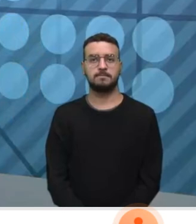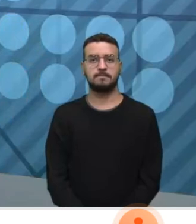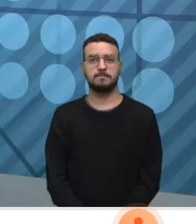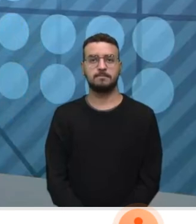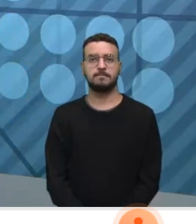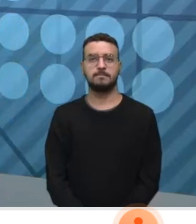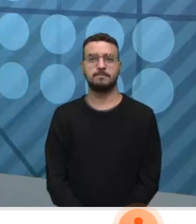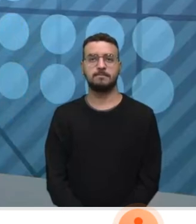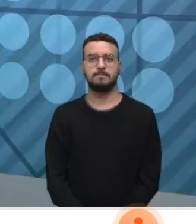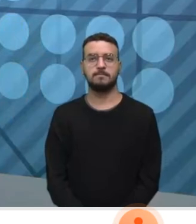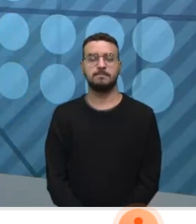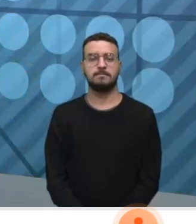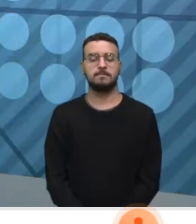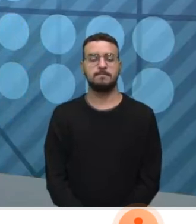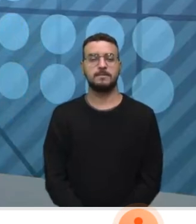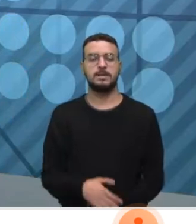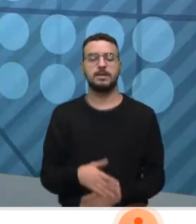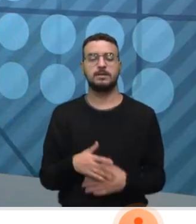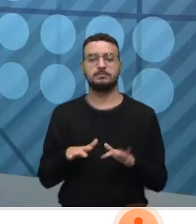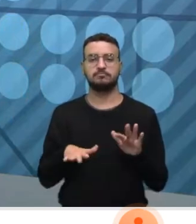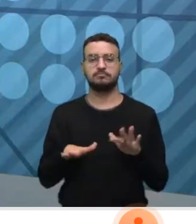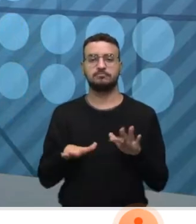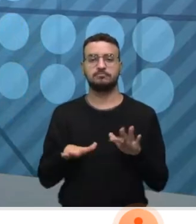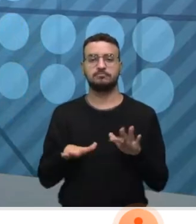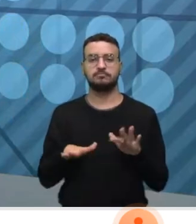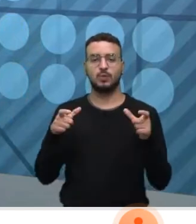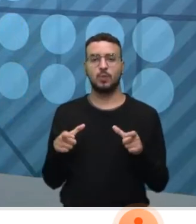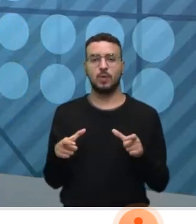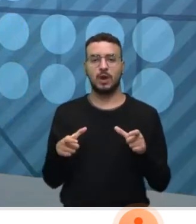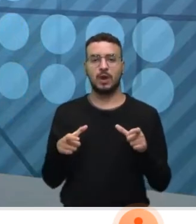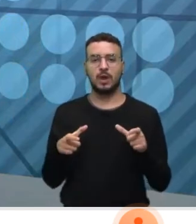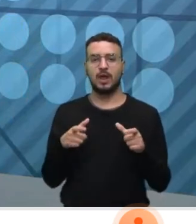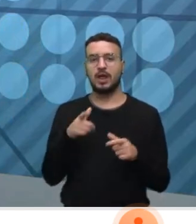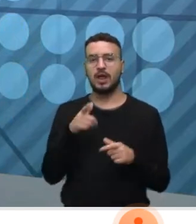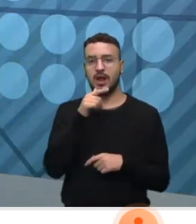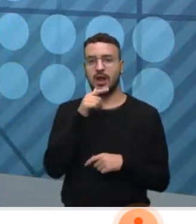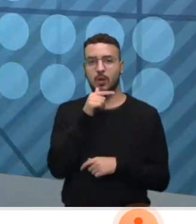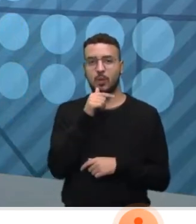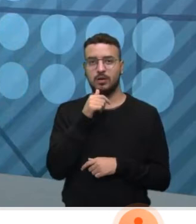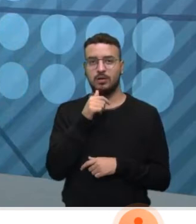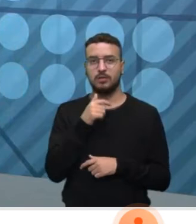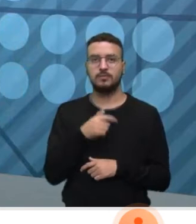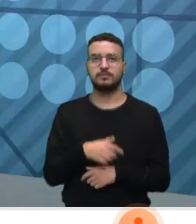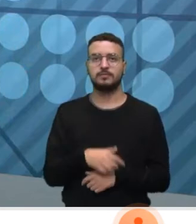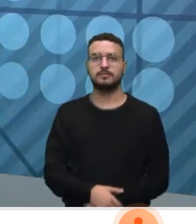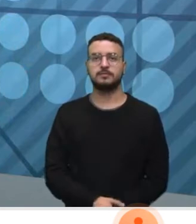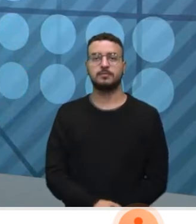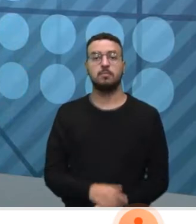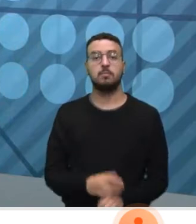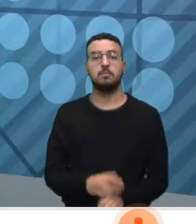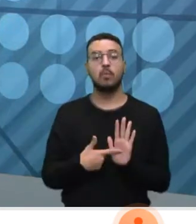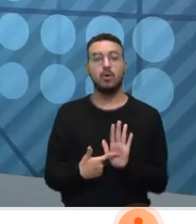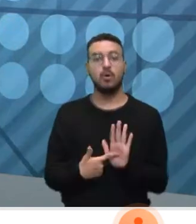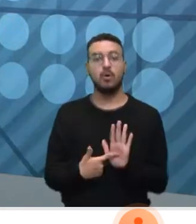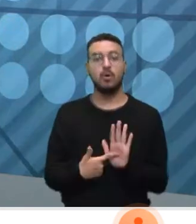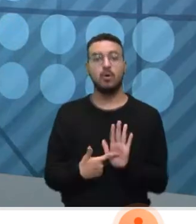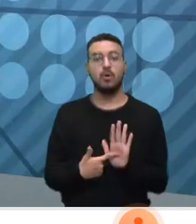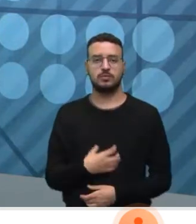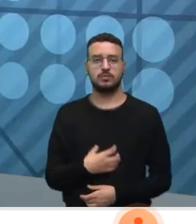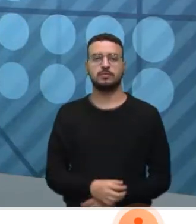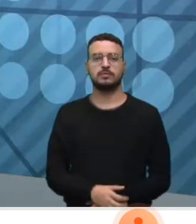certo? Às vezes é um local, né, o bebedouro, água, ou água também, um